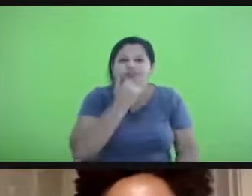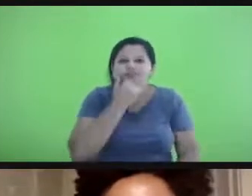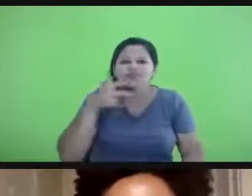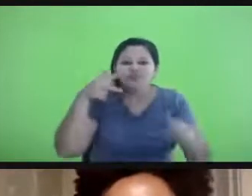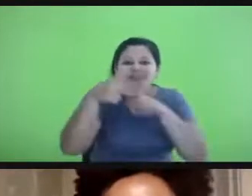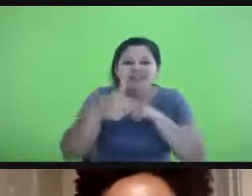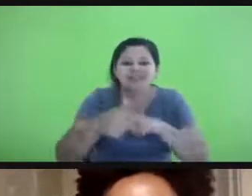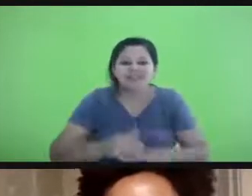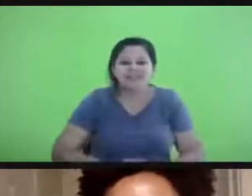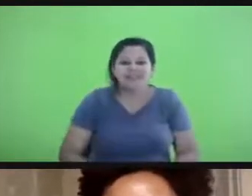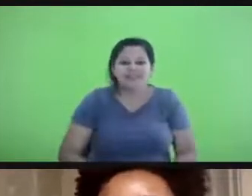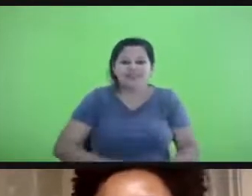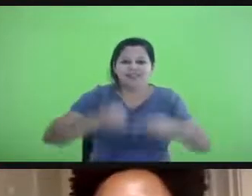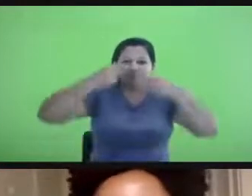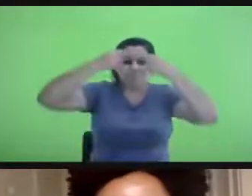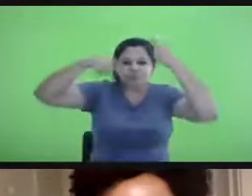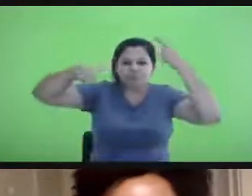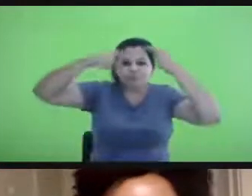passo bem.